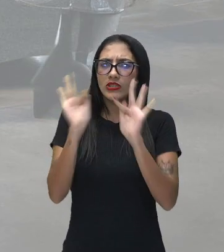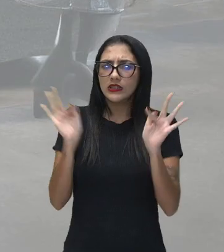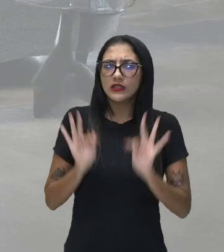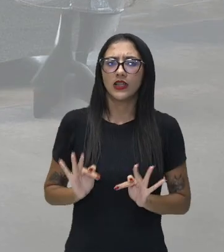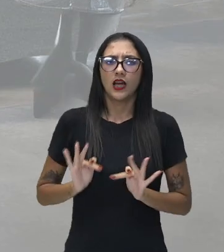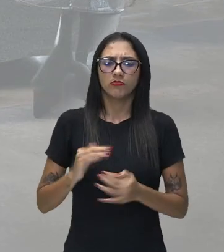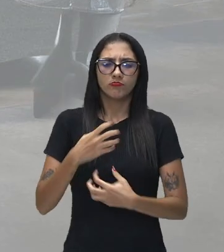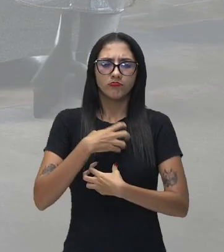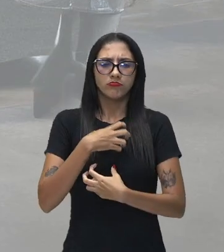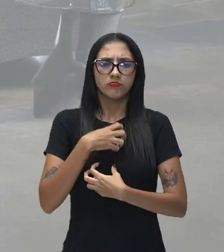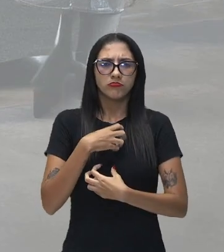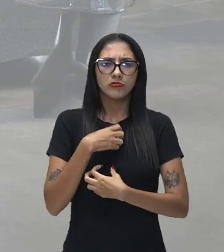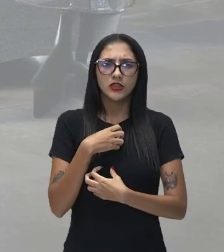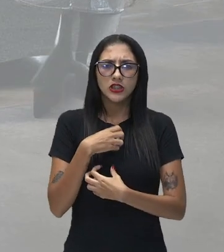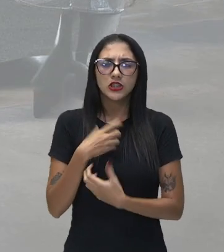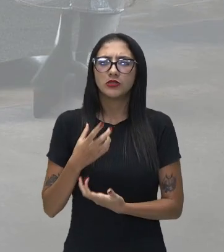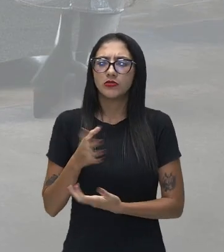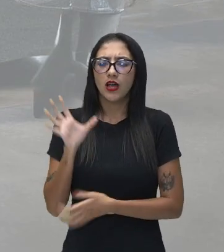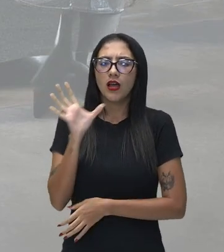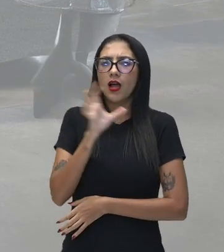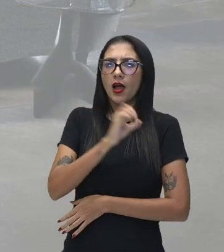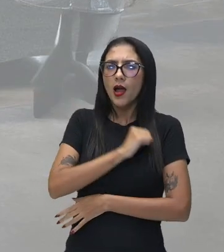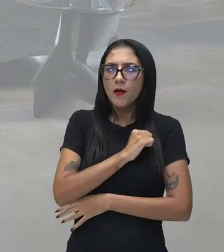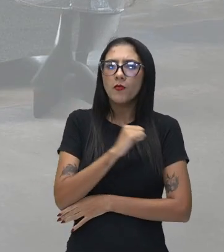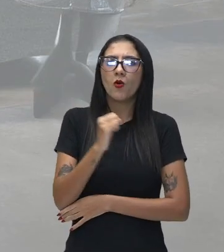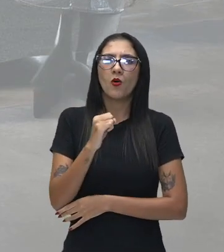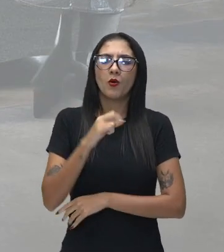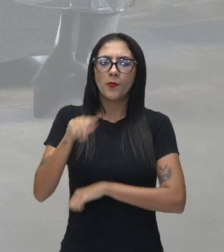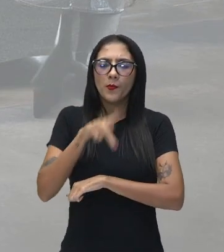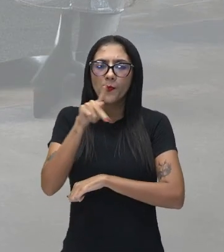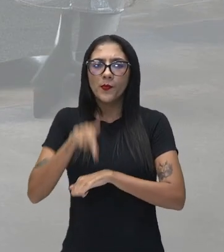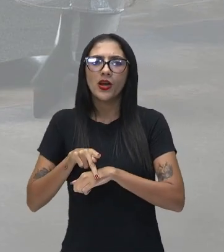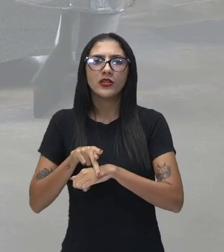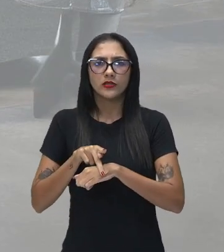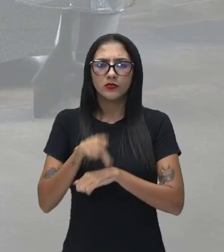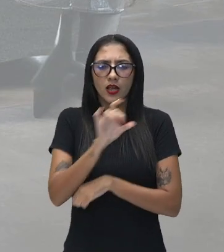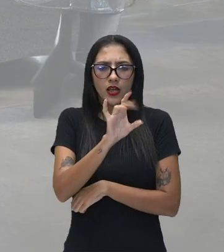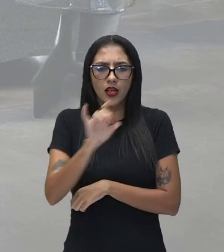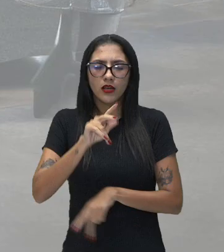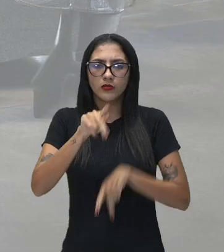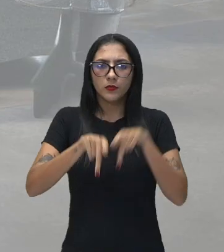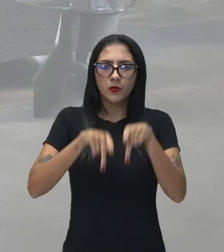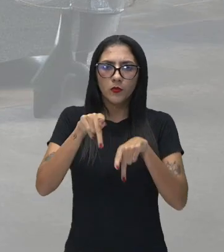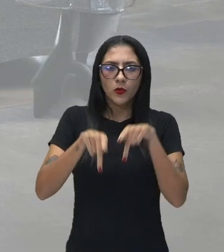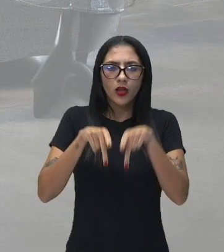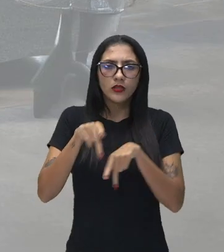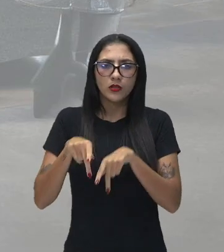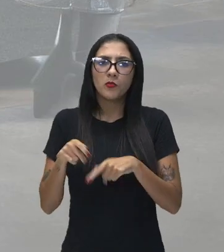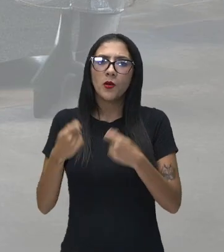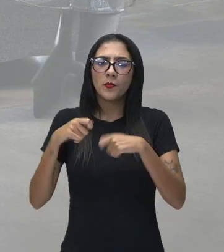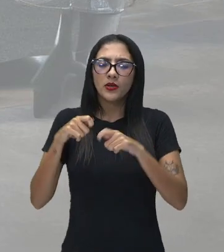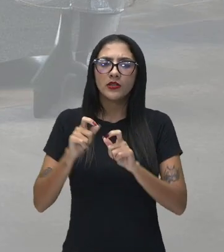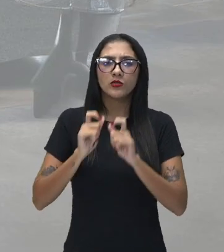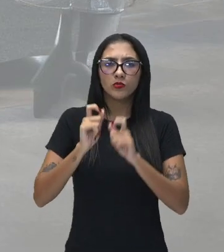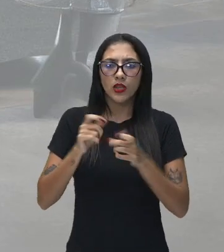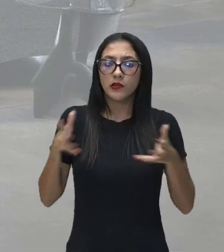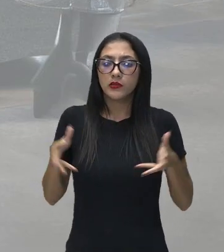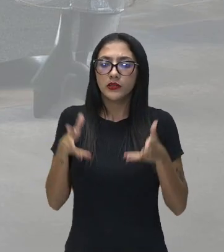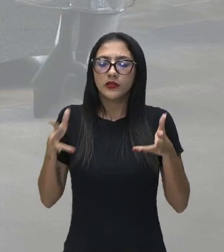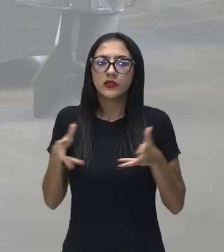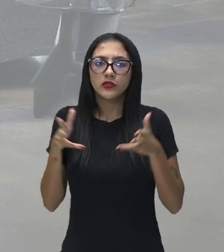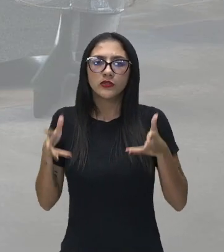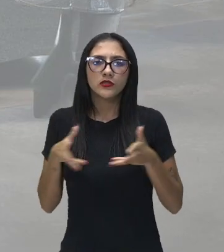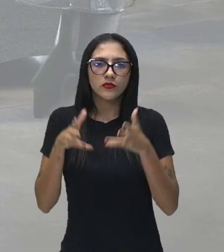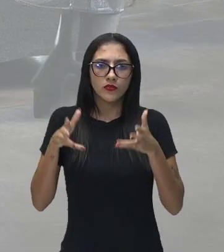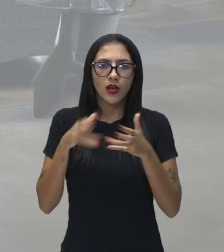de patriotismo, onde cada americano, norte-americano deveria apoiar a indústria nacional através de quê? De uma